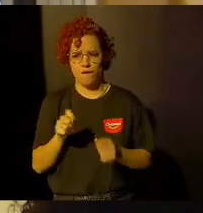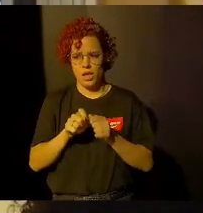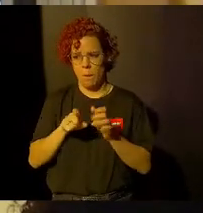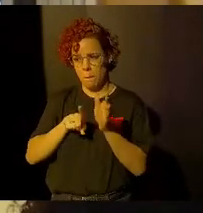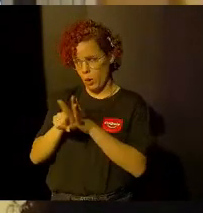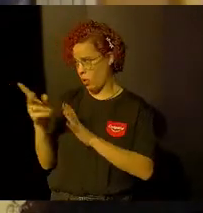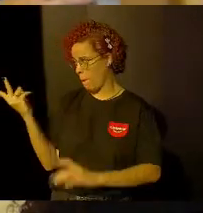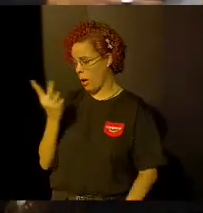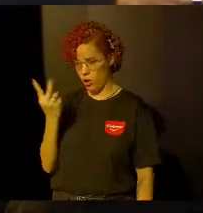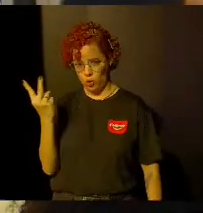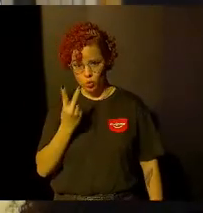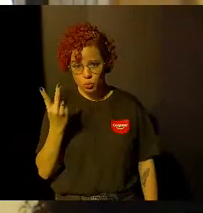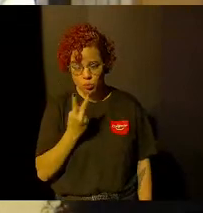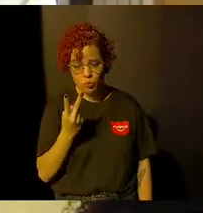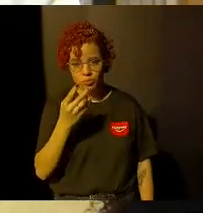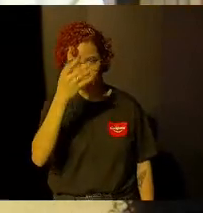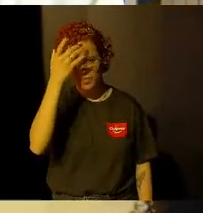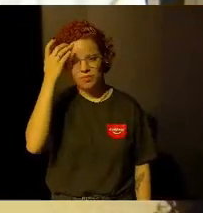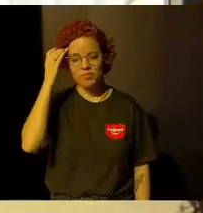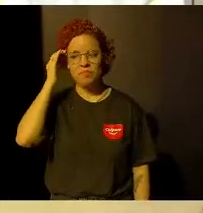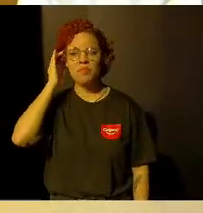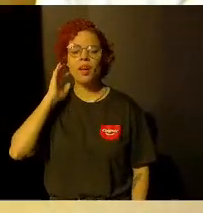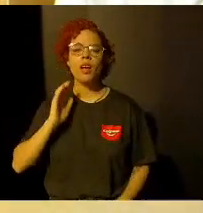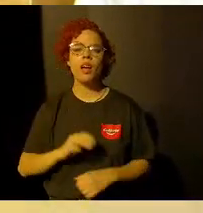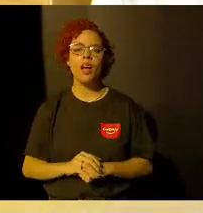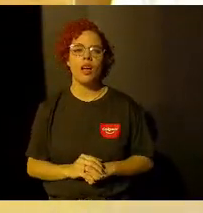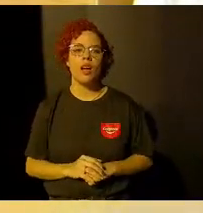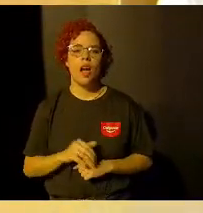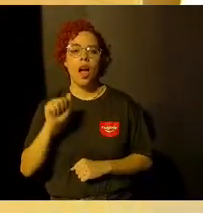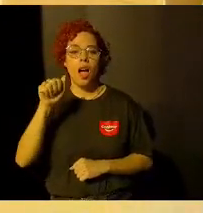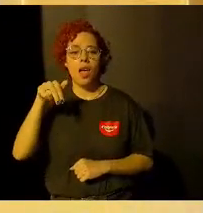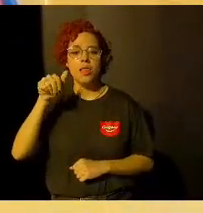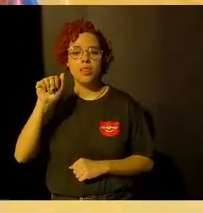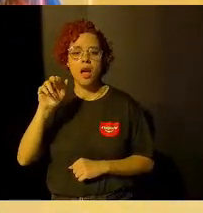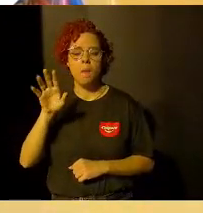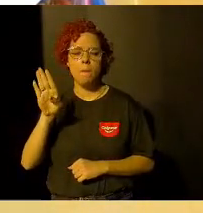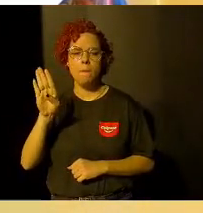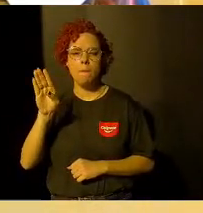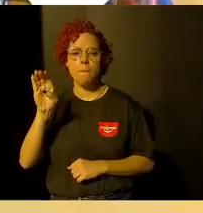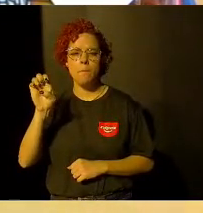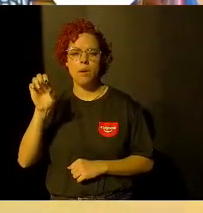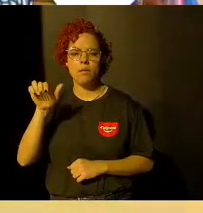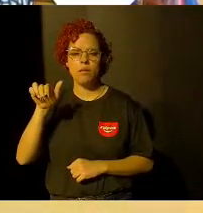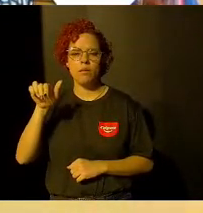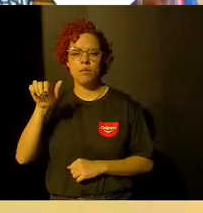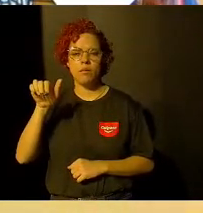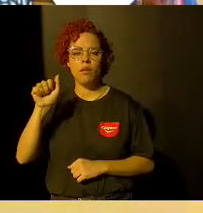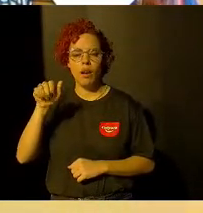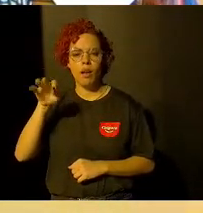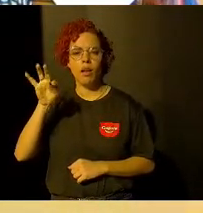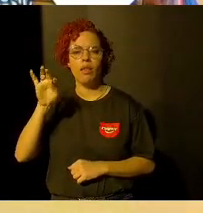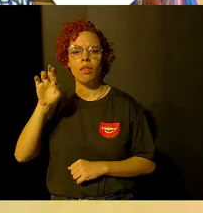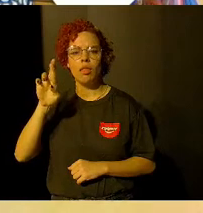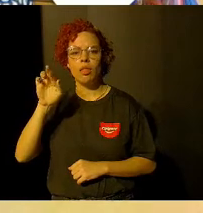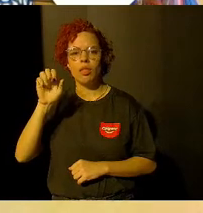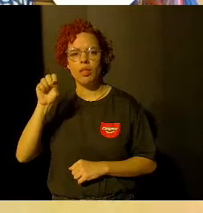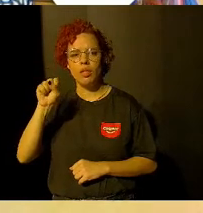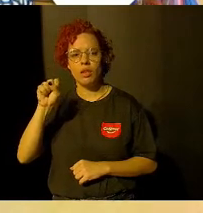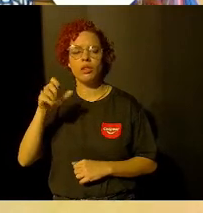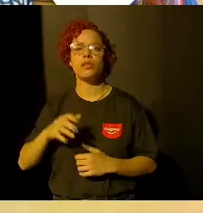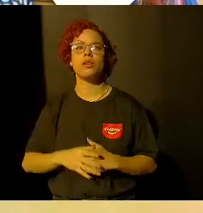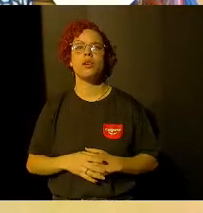da Ana Beatriz Barbosa falando em termos de escrita aquela que vem do pessoal